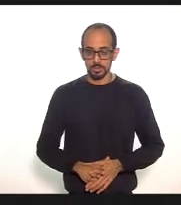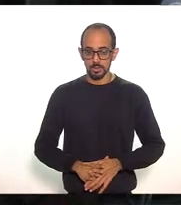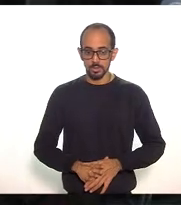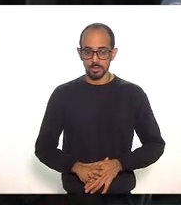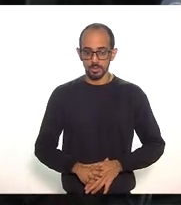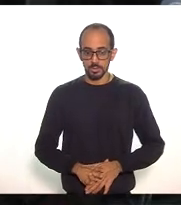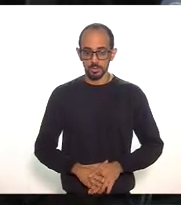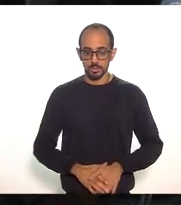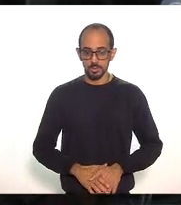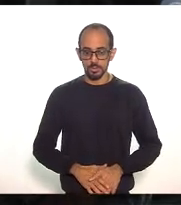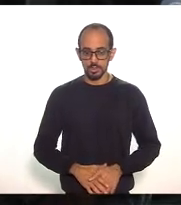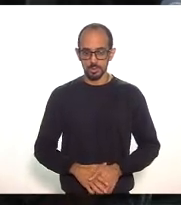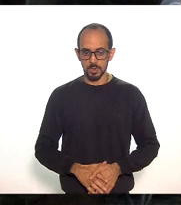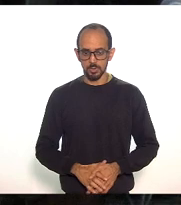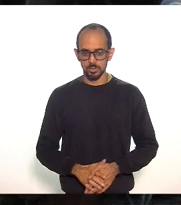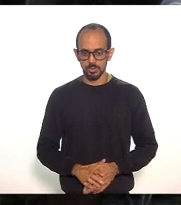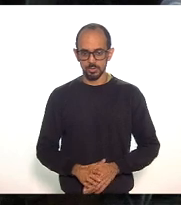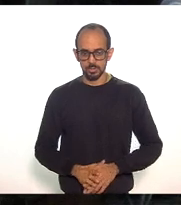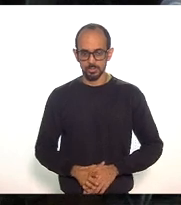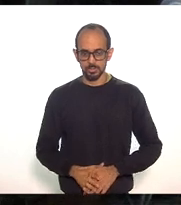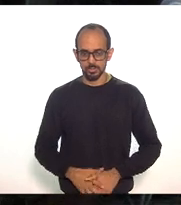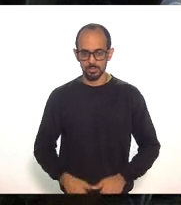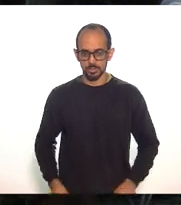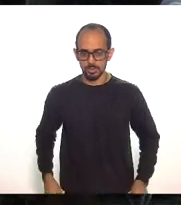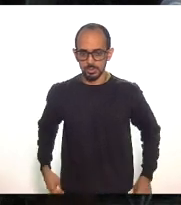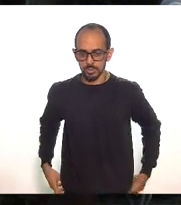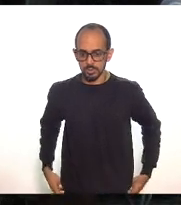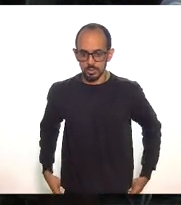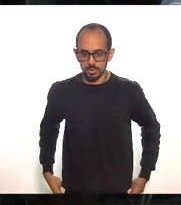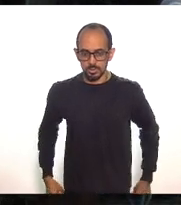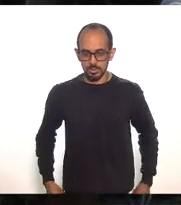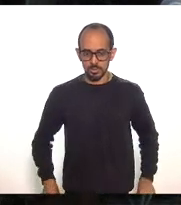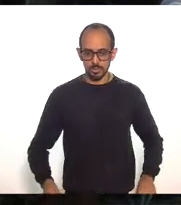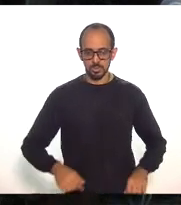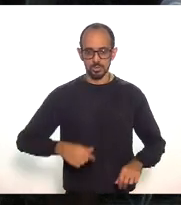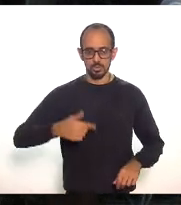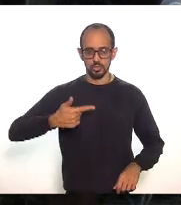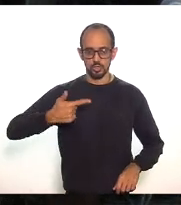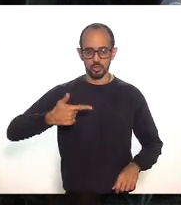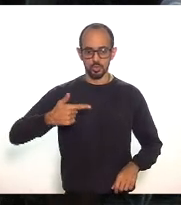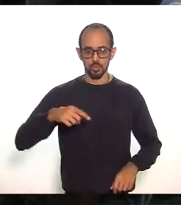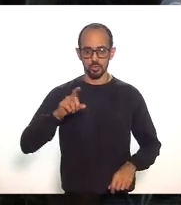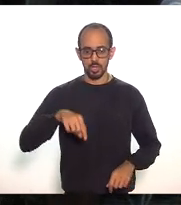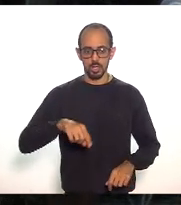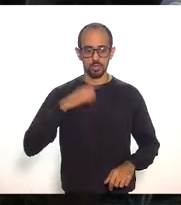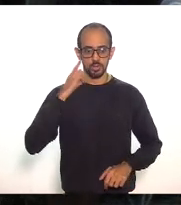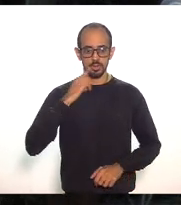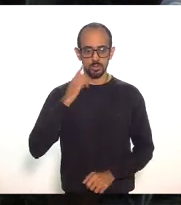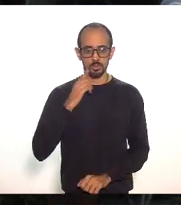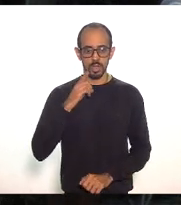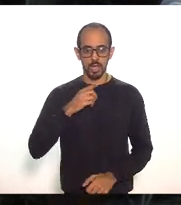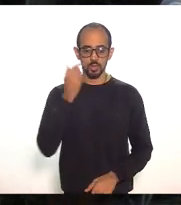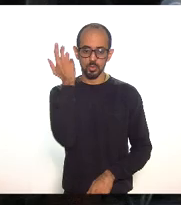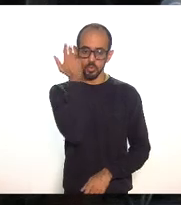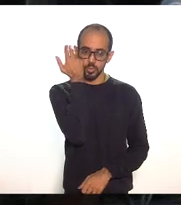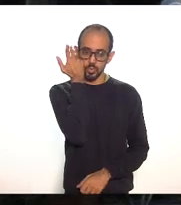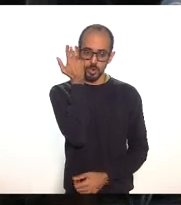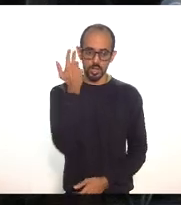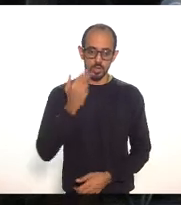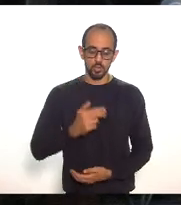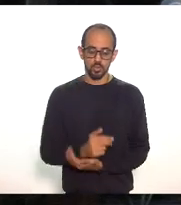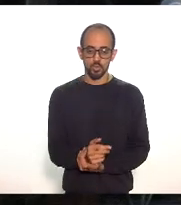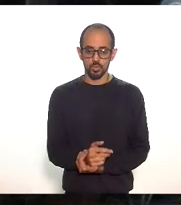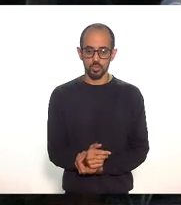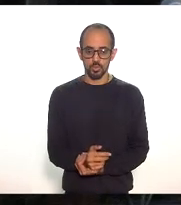Deputado Luiz Paulo, não se encontrando presente, o próximo orador escrito é o nobre deputado Eliomar Coelho, nosso